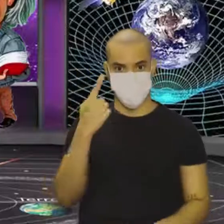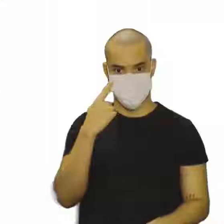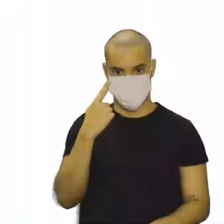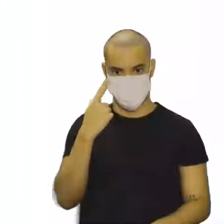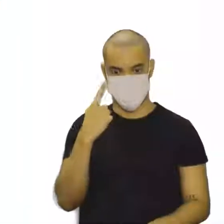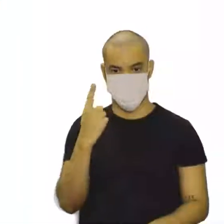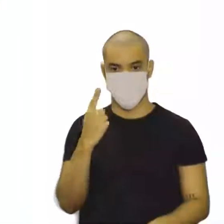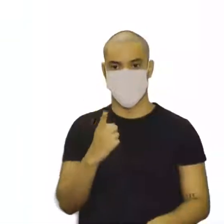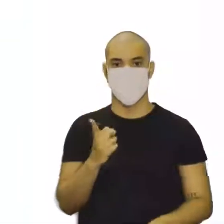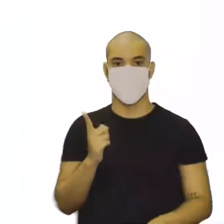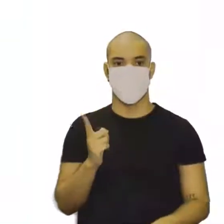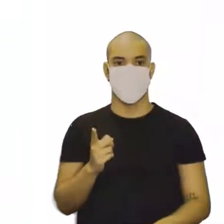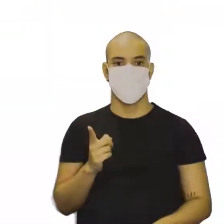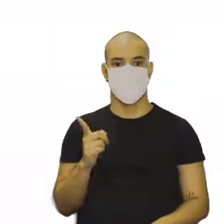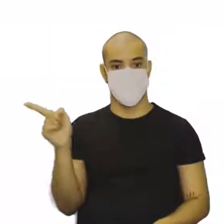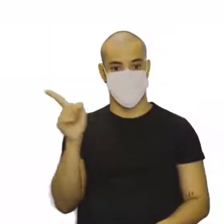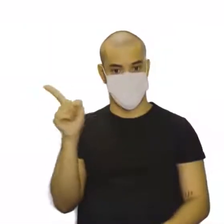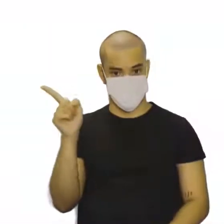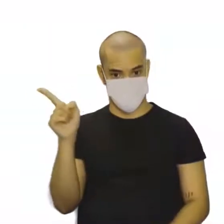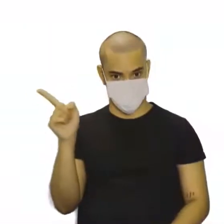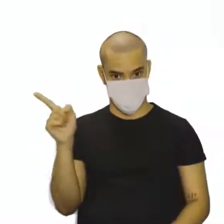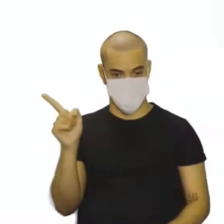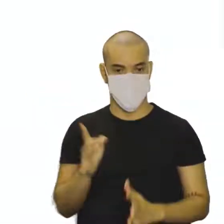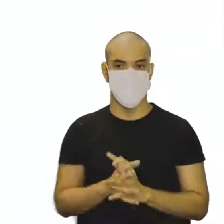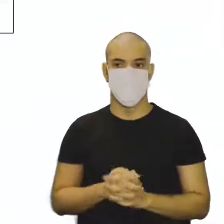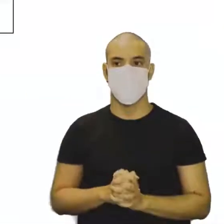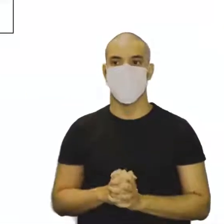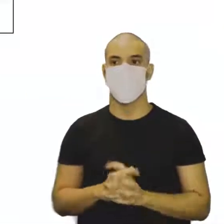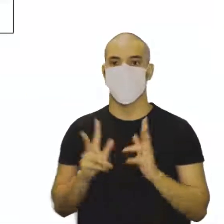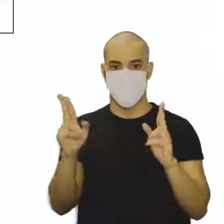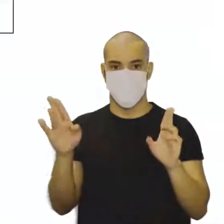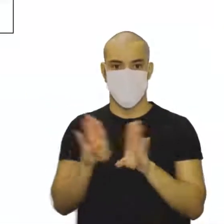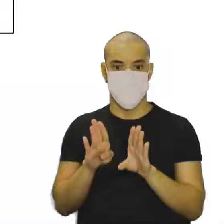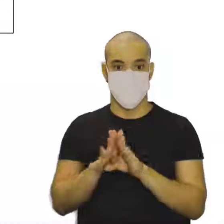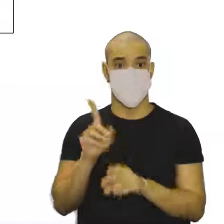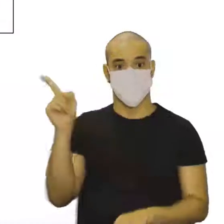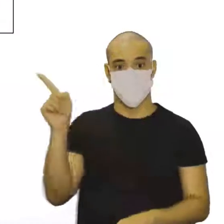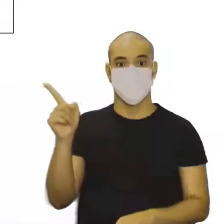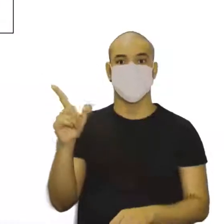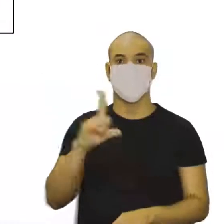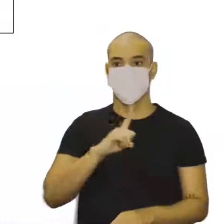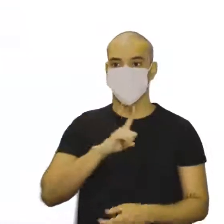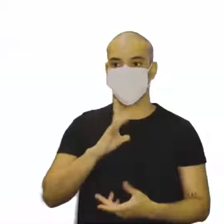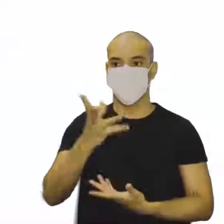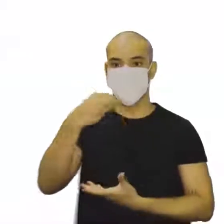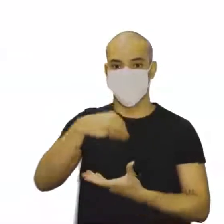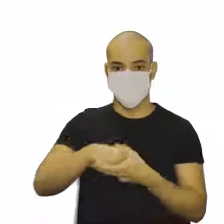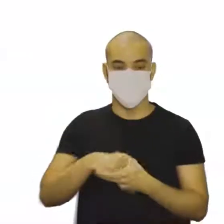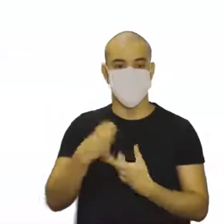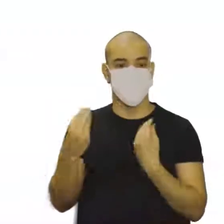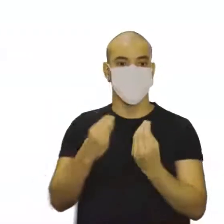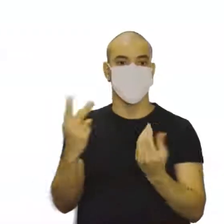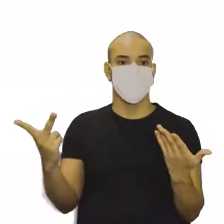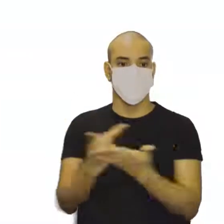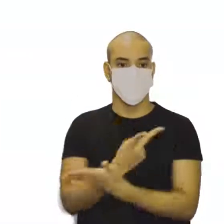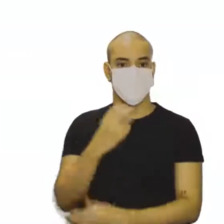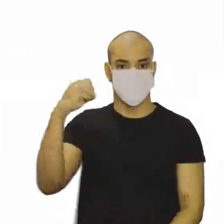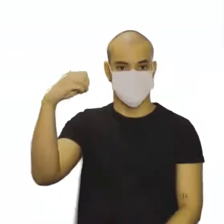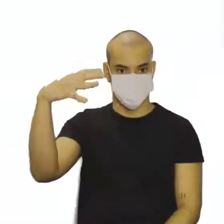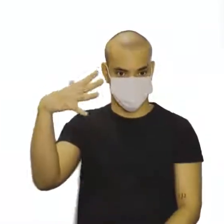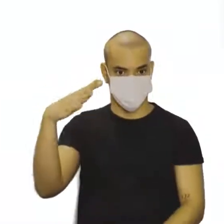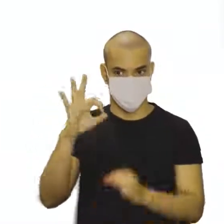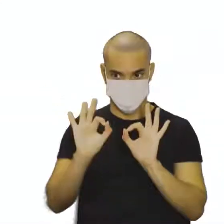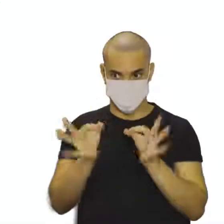só. Como está ali na imagem do alto-falante, e aqui também montagens aí de lâmpadas,